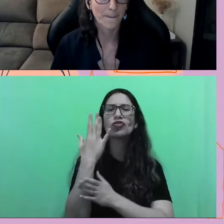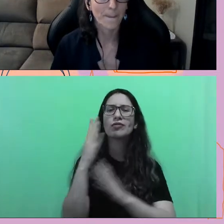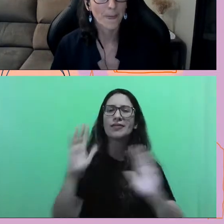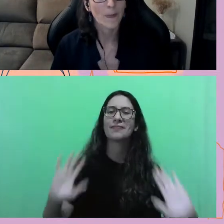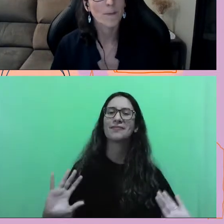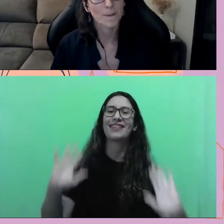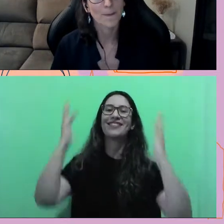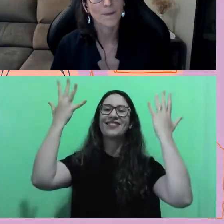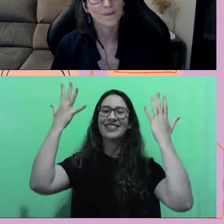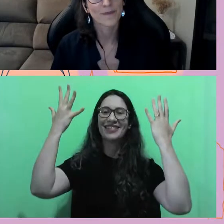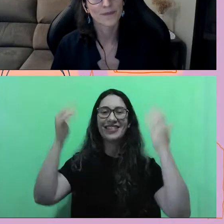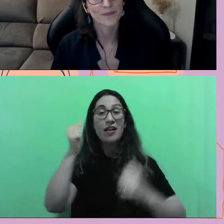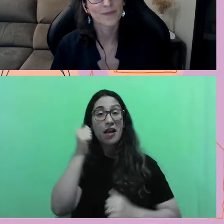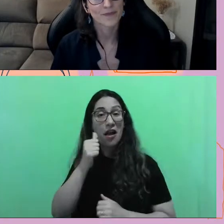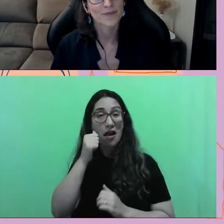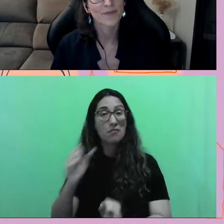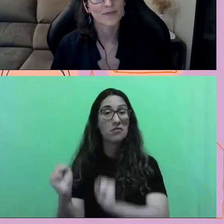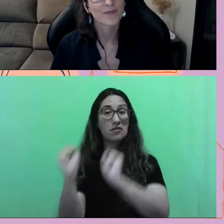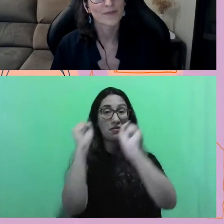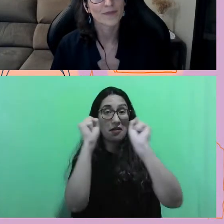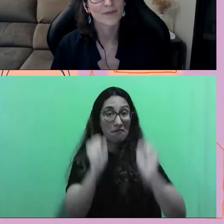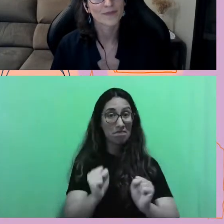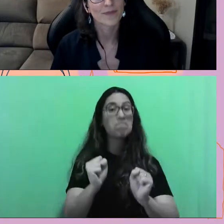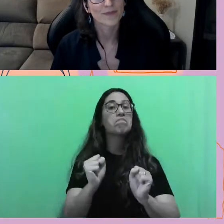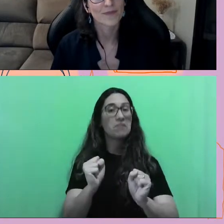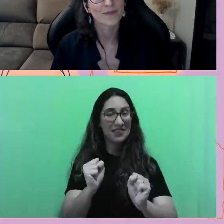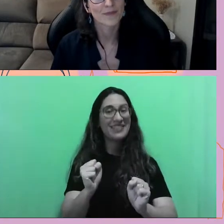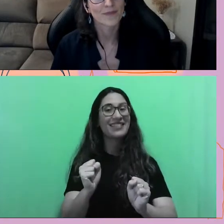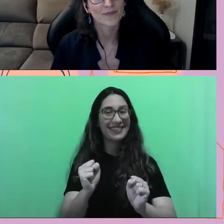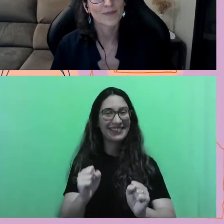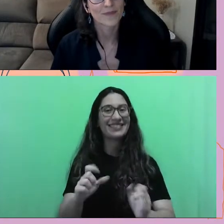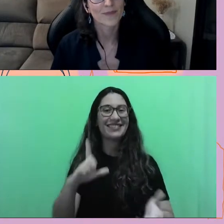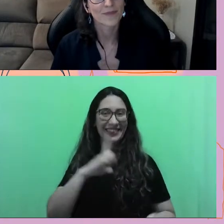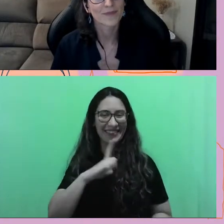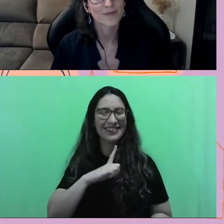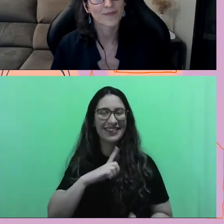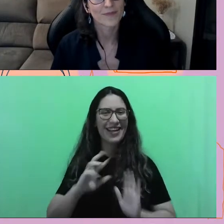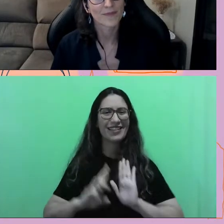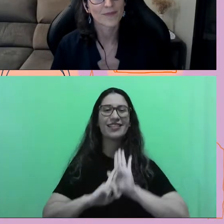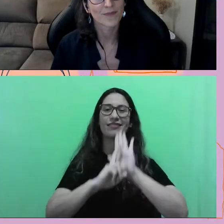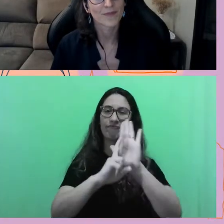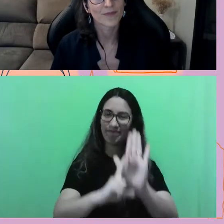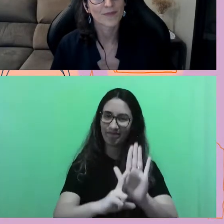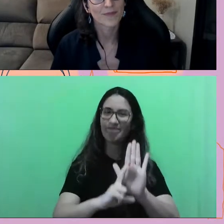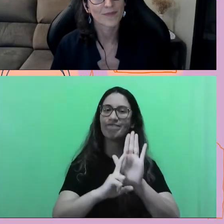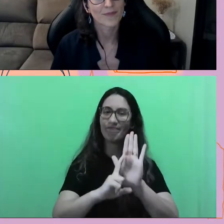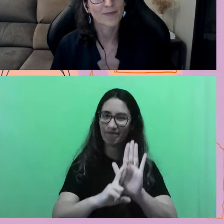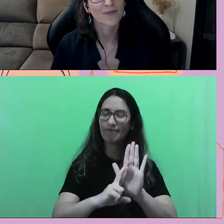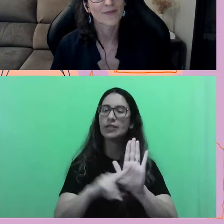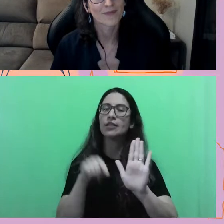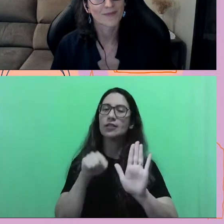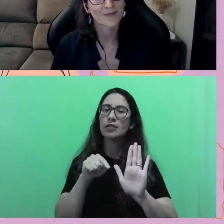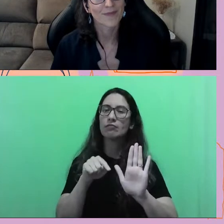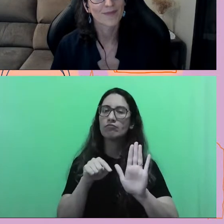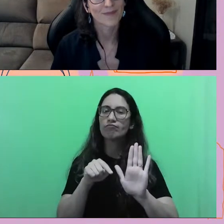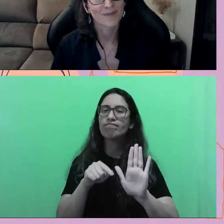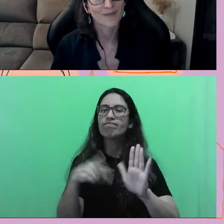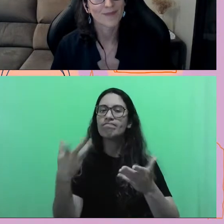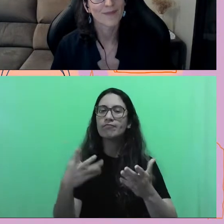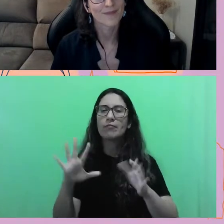festejar a potência feminina no Kemet. Então, é isso que a gente traz. E essa representação acaba criando uma